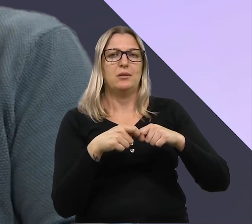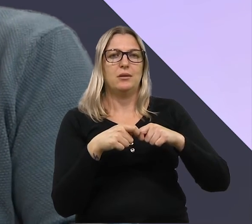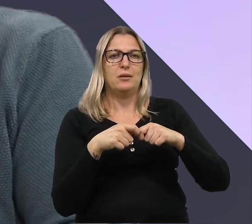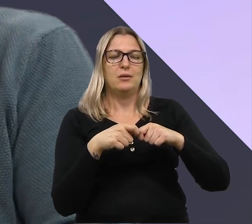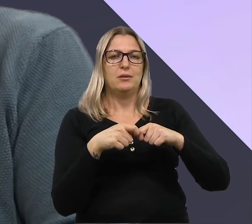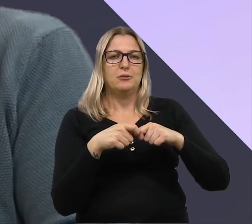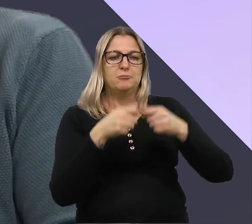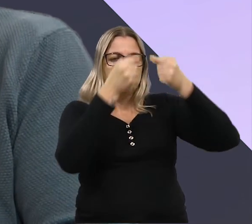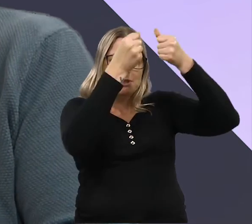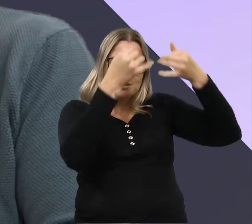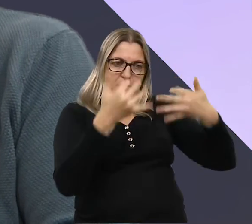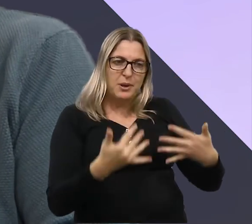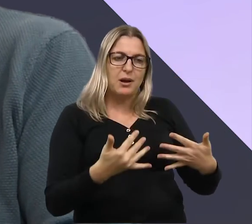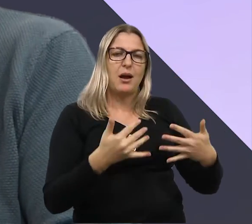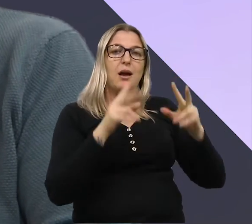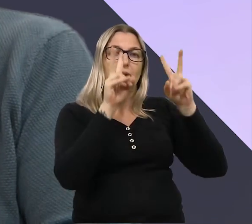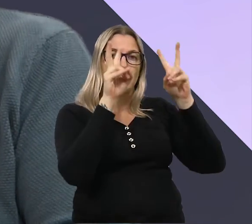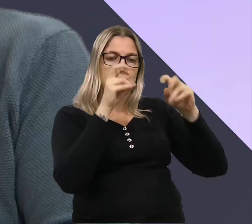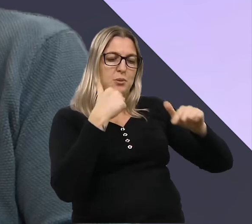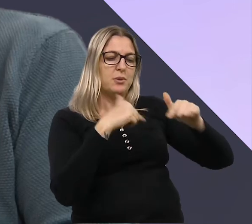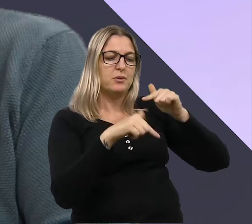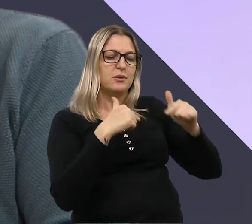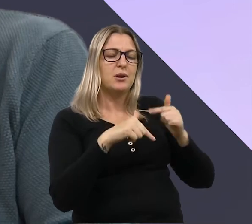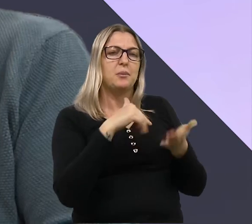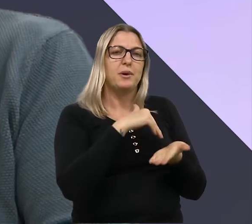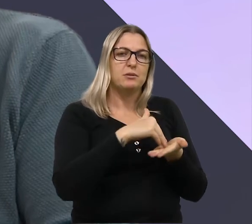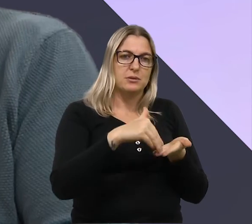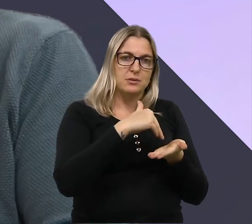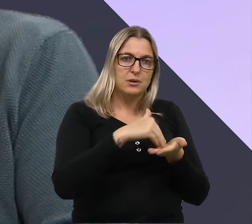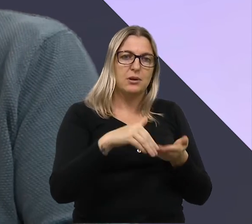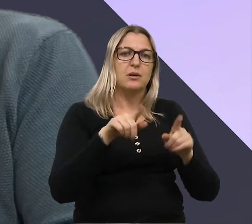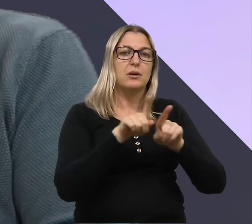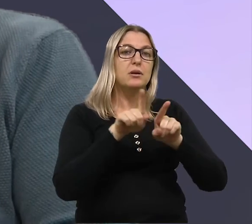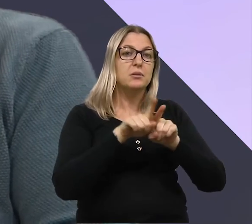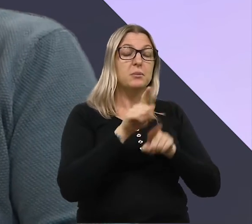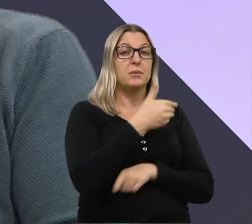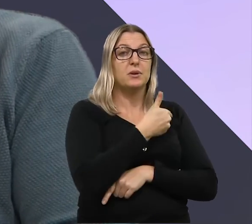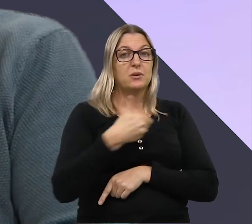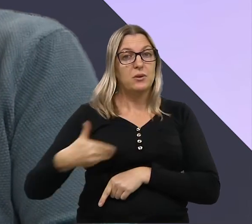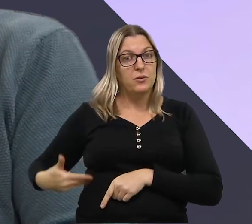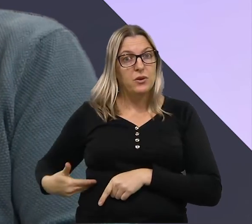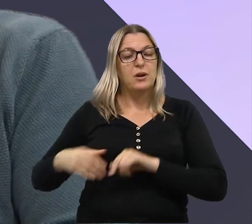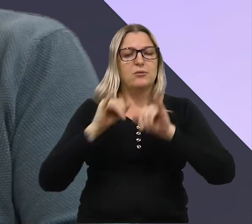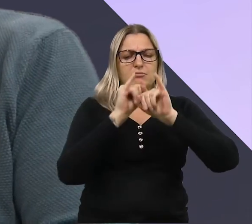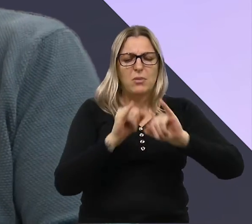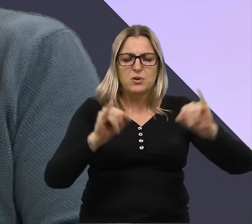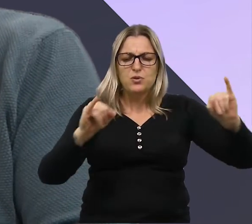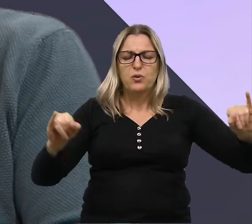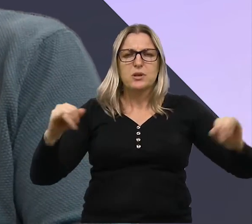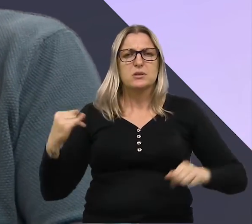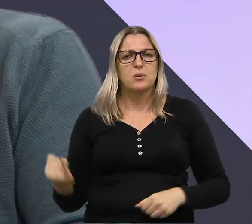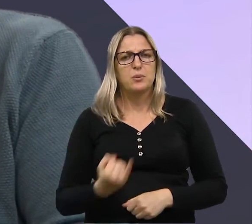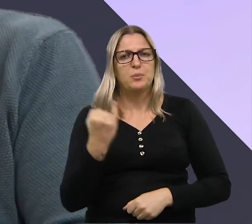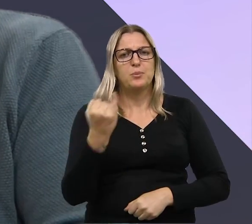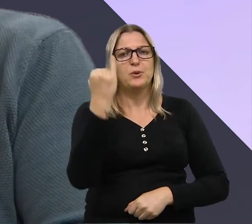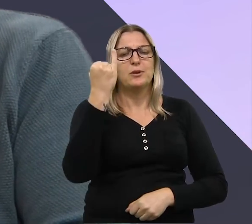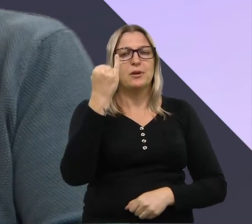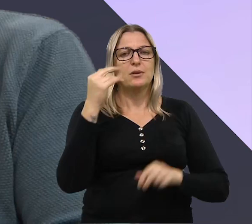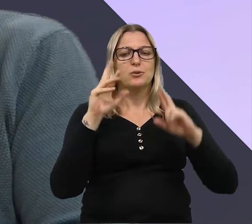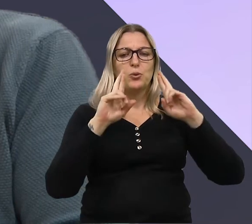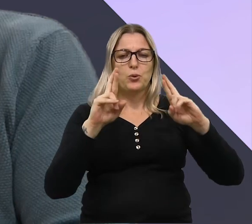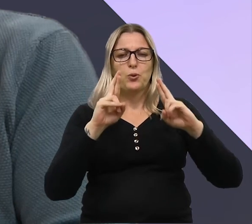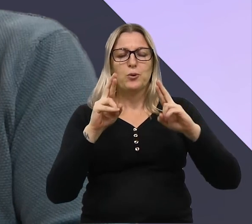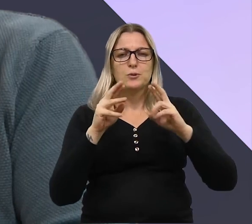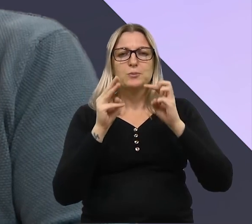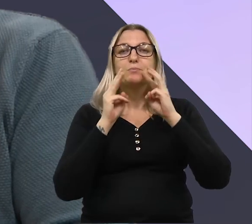de explanar os trabalhos estão sendo realizados dentro da secretaria dentro do governo e essa divulgação é importante que essa mensagem